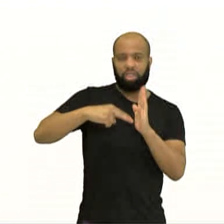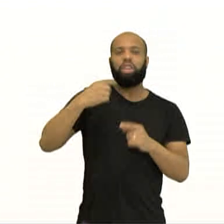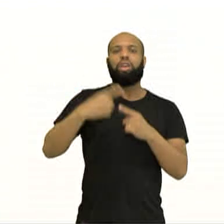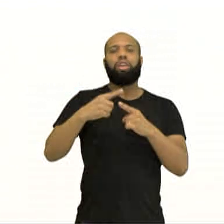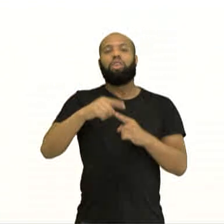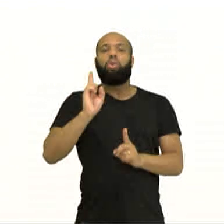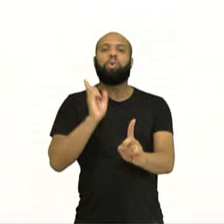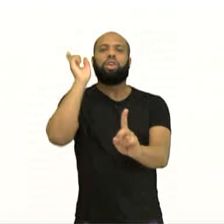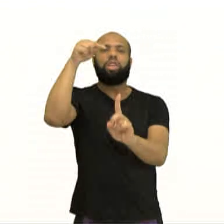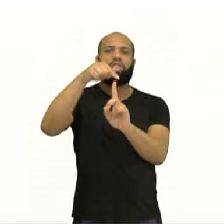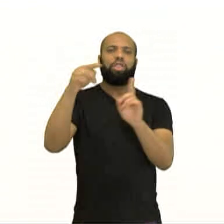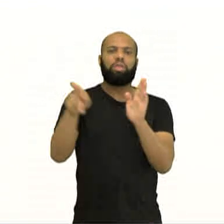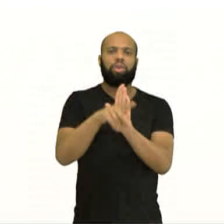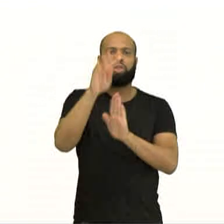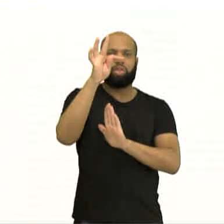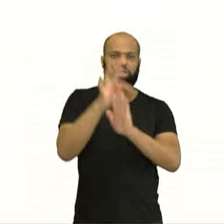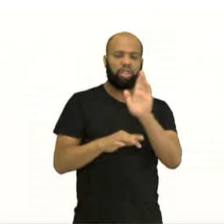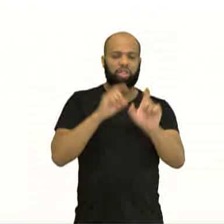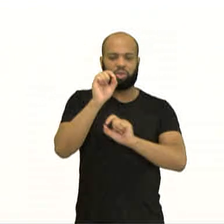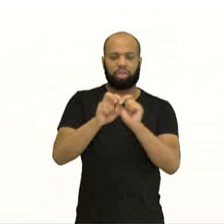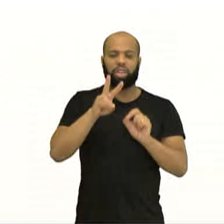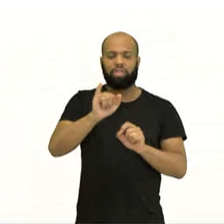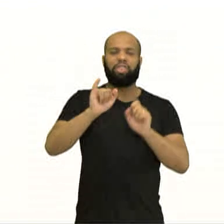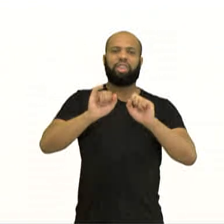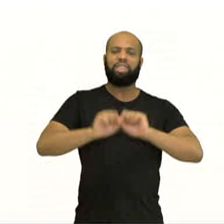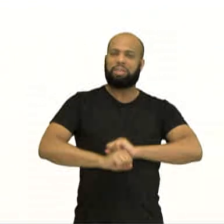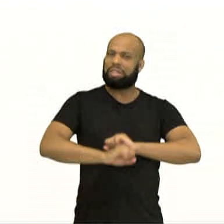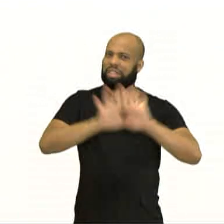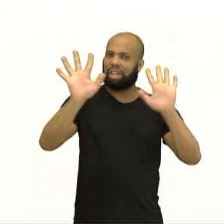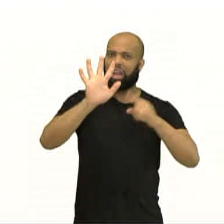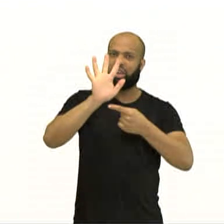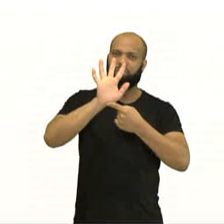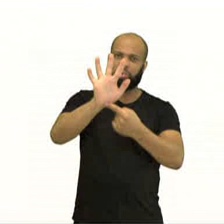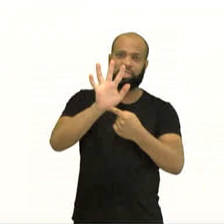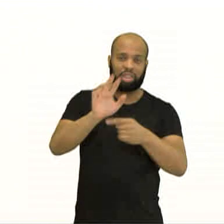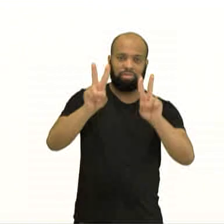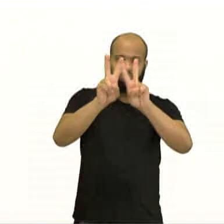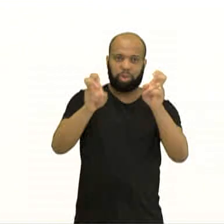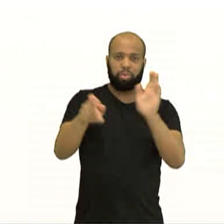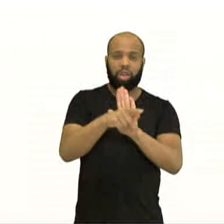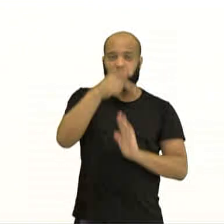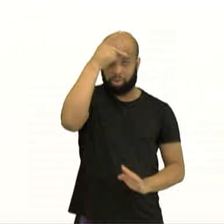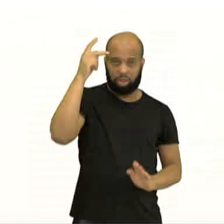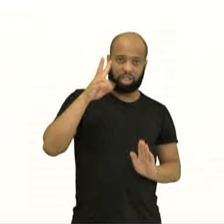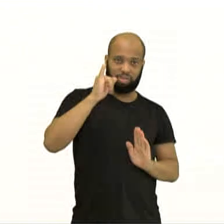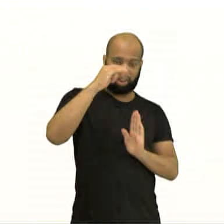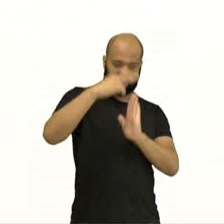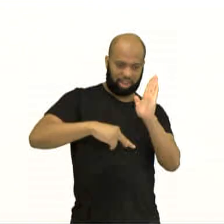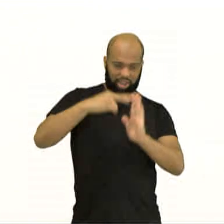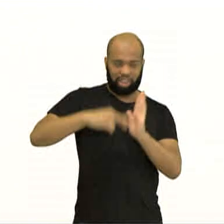o objetivo do texto seria explicar o assunto para os leitores. Então,